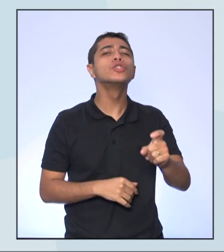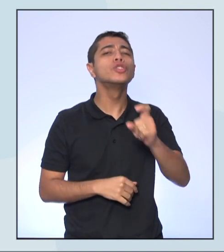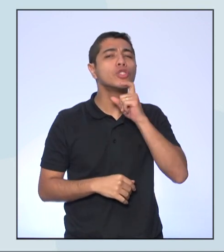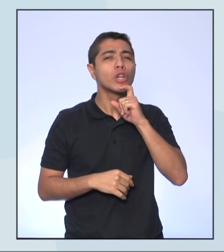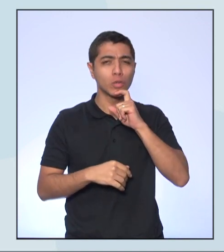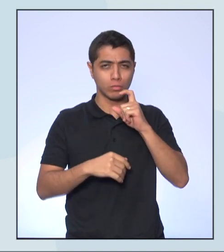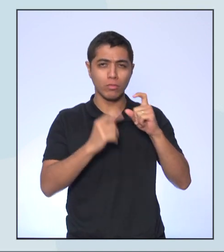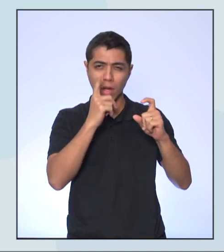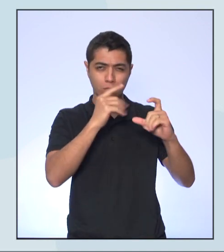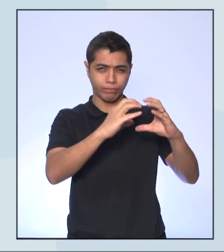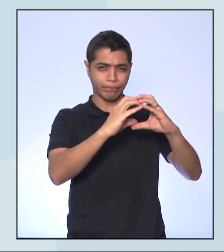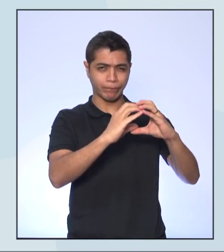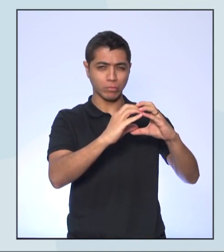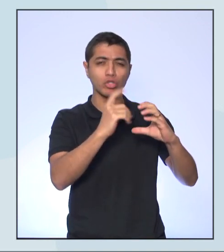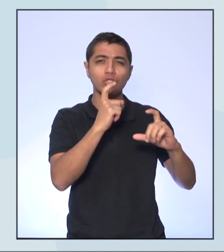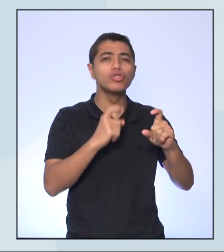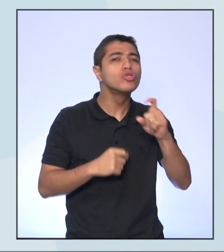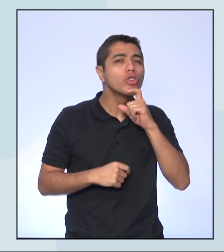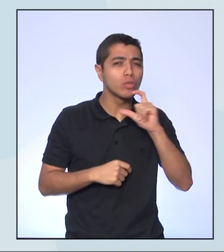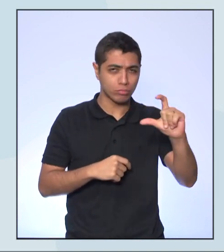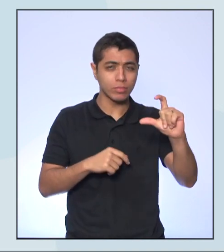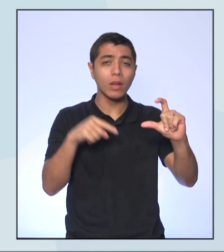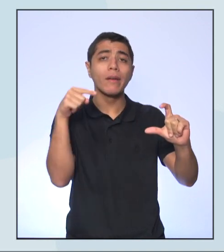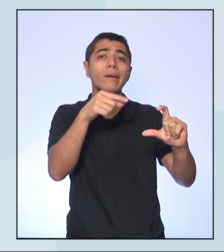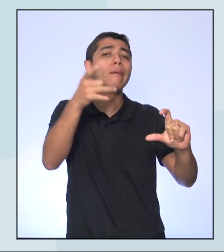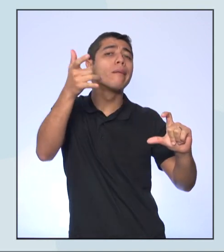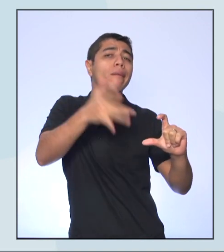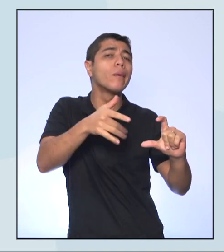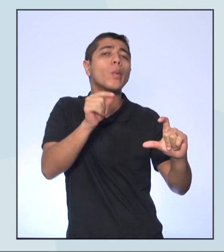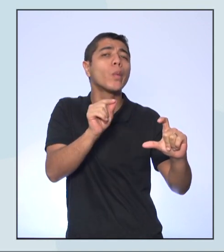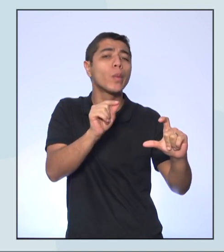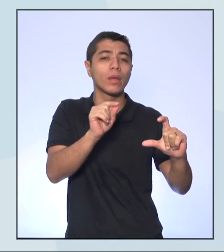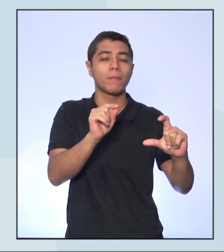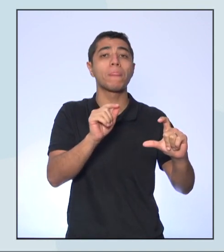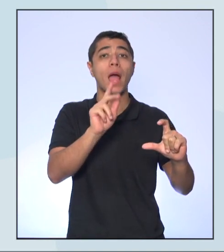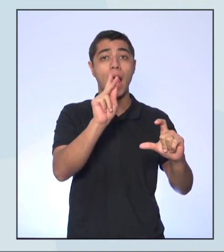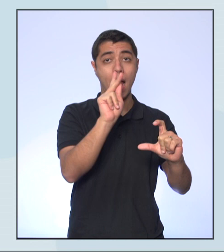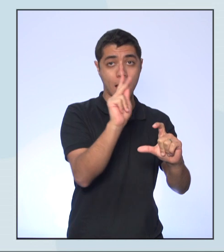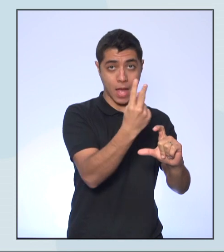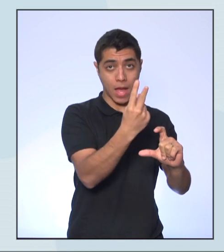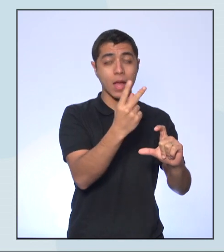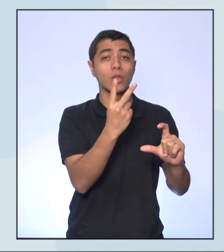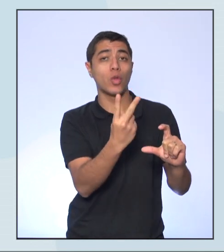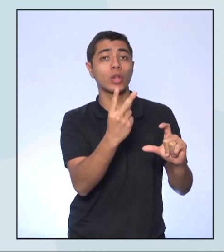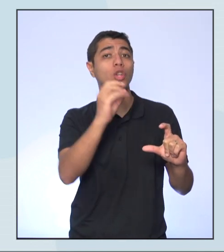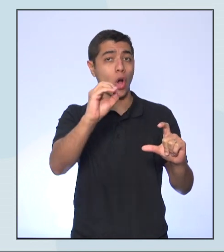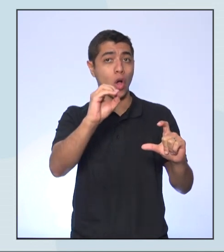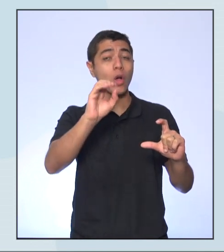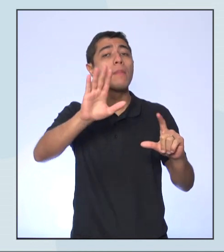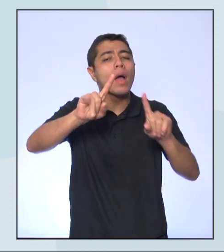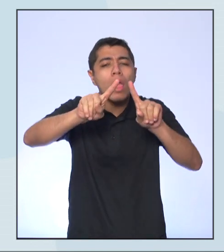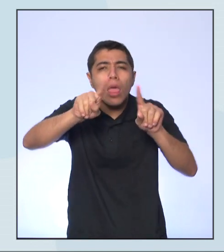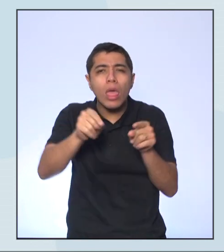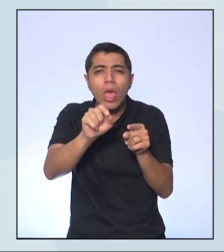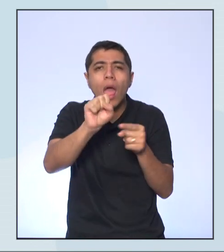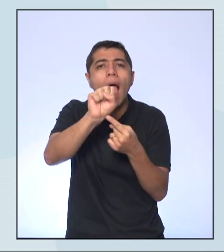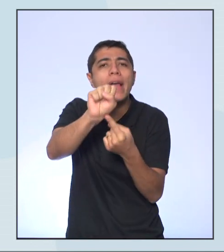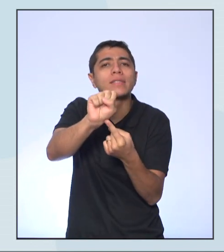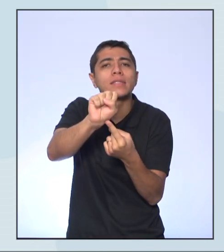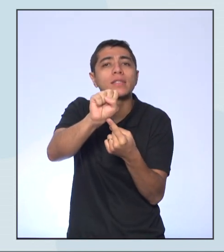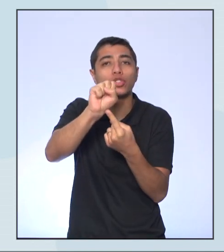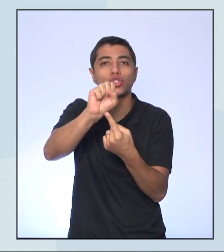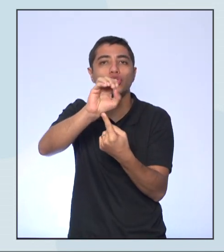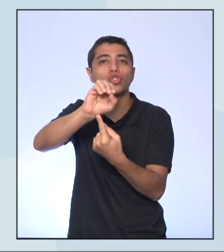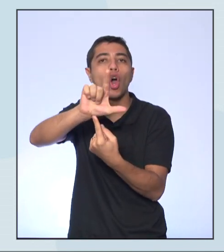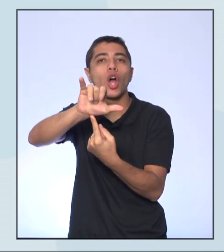entre parênteses, aparece a letra S. S de sólido, que é o estado físico dele. Depois da